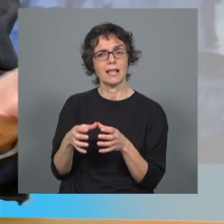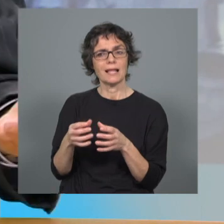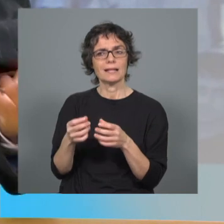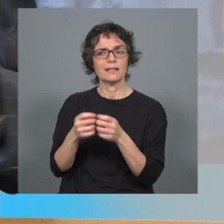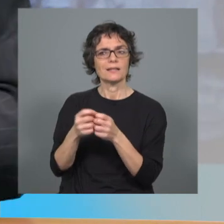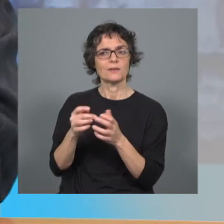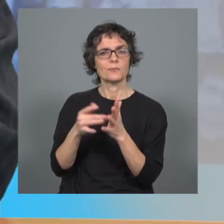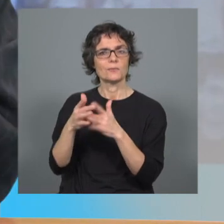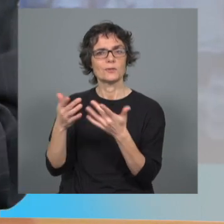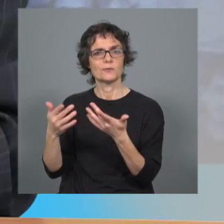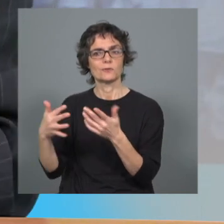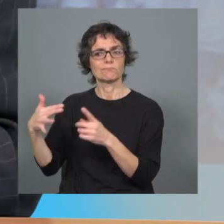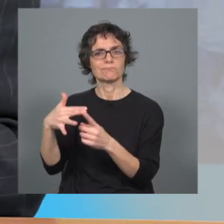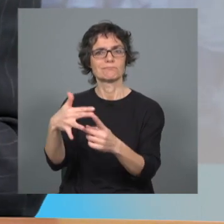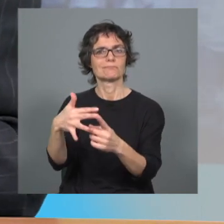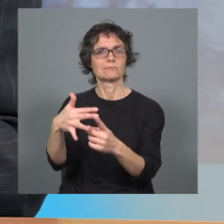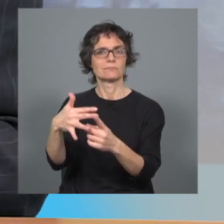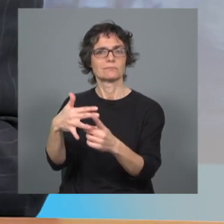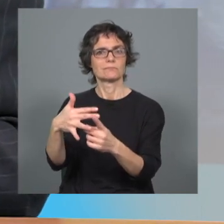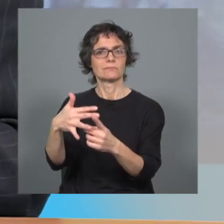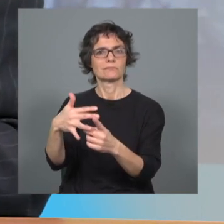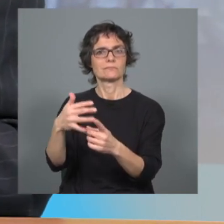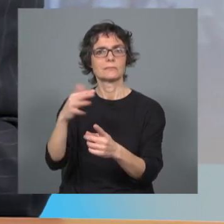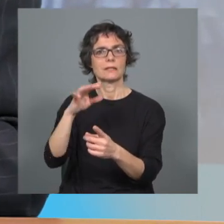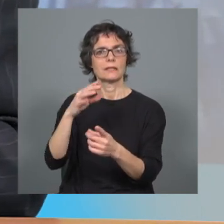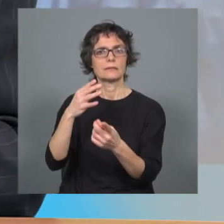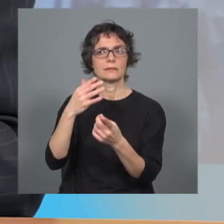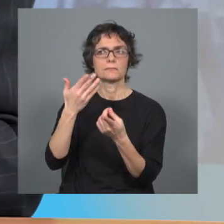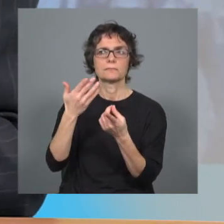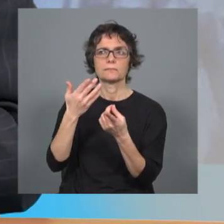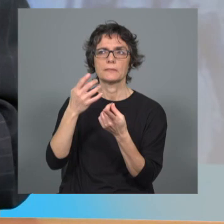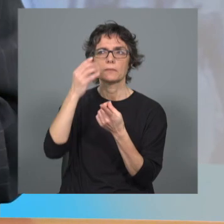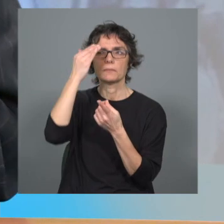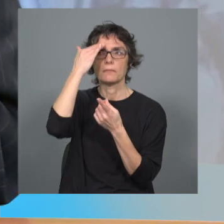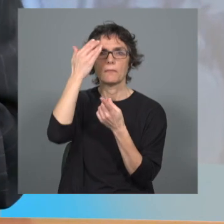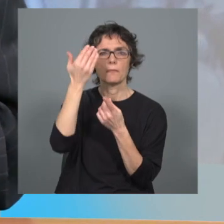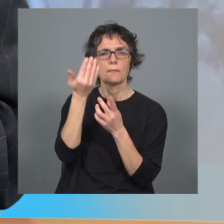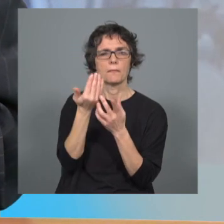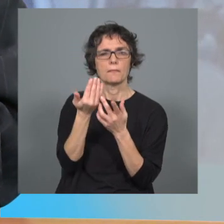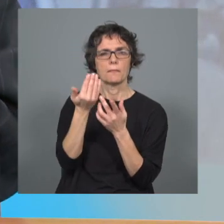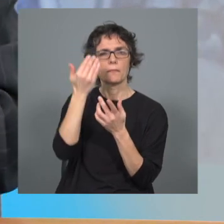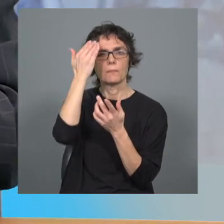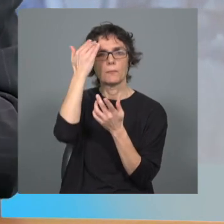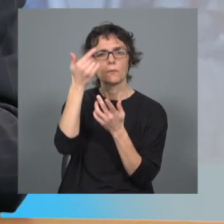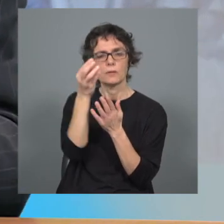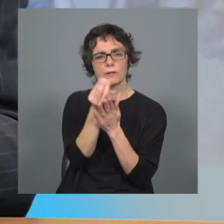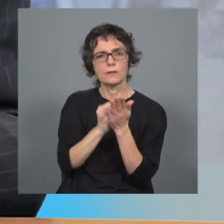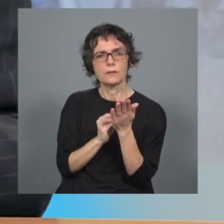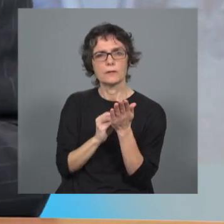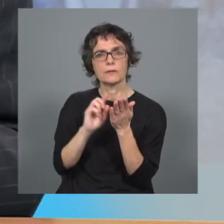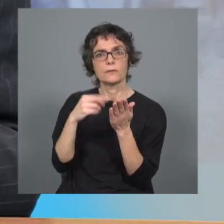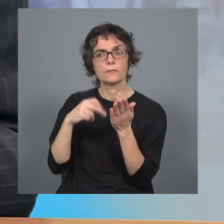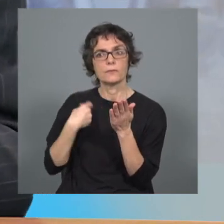deram continuidade, não é? Esta memória oral e escrita depois foi enriquecida